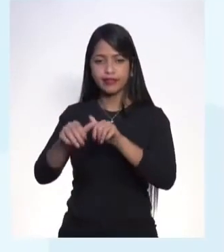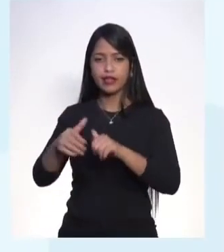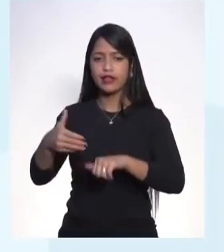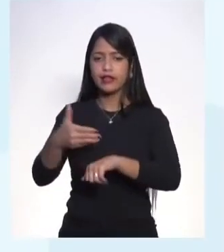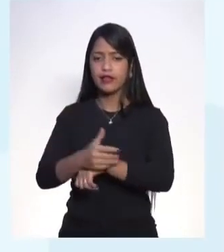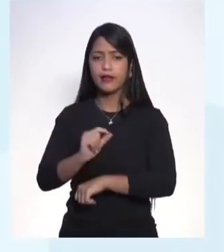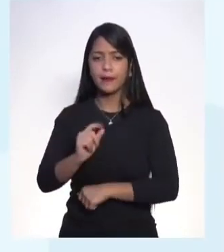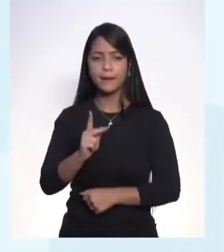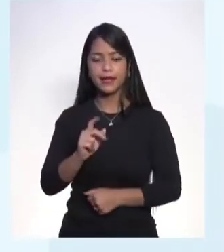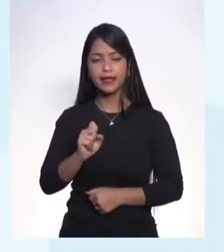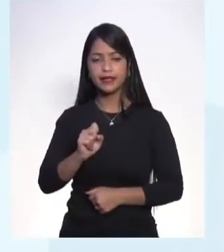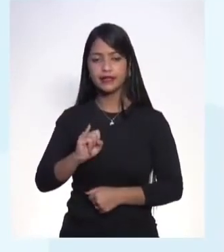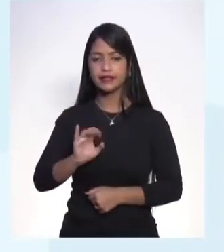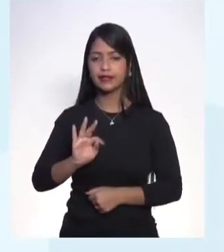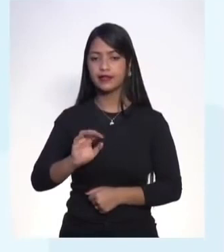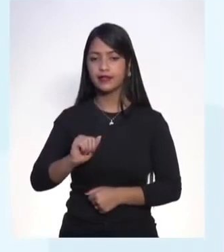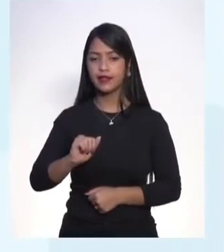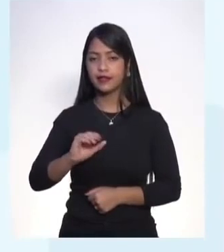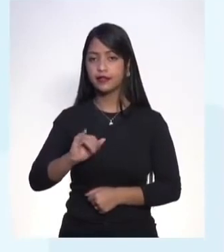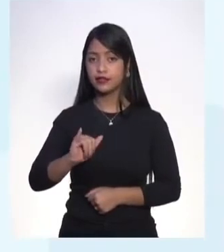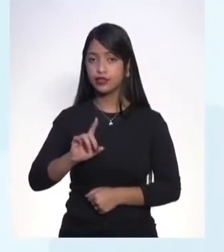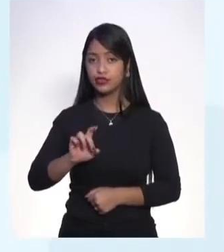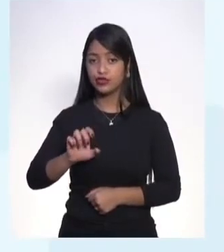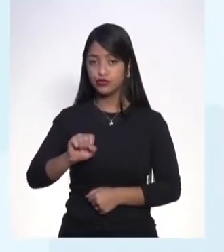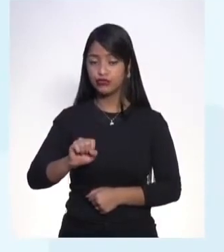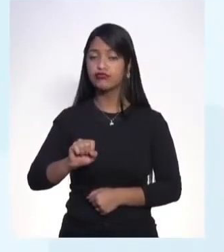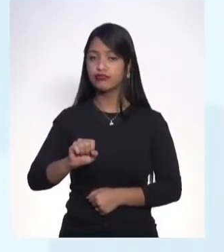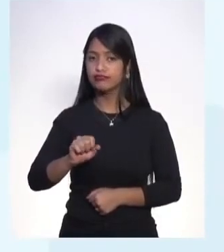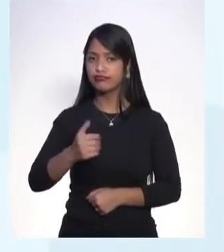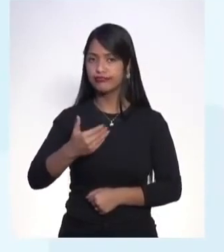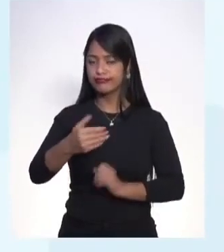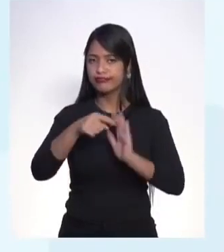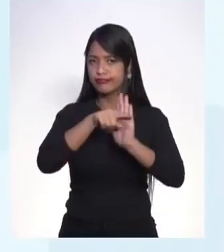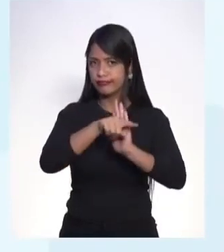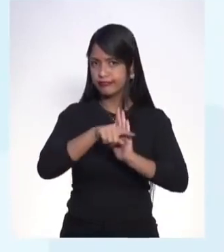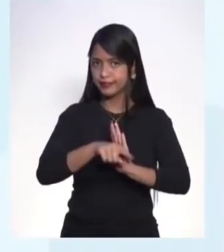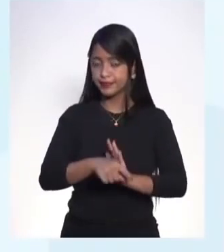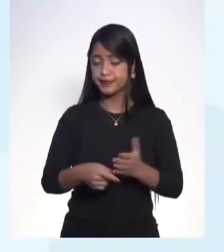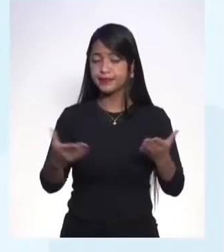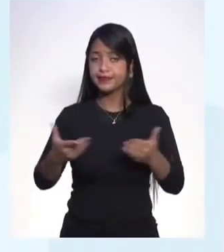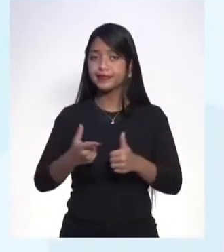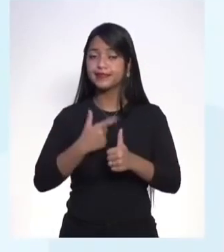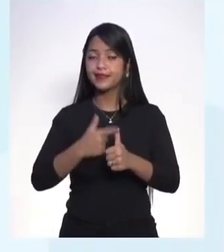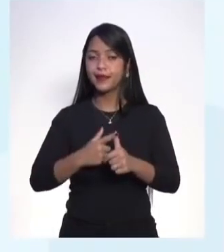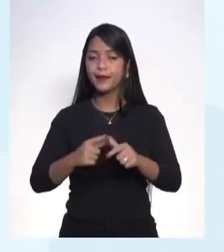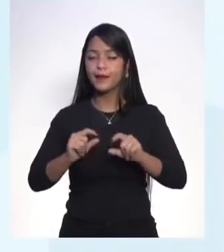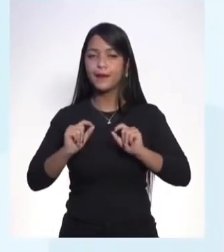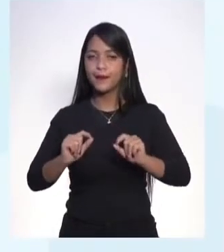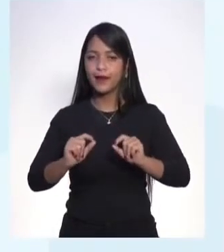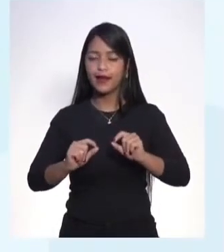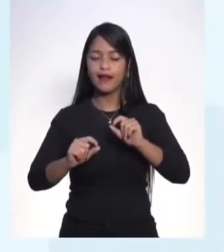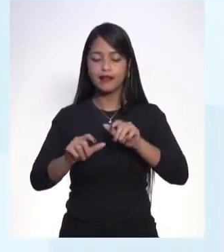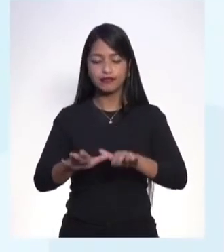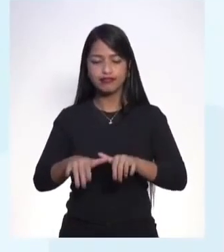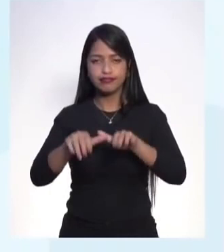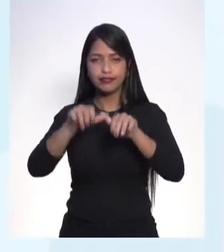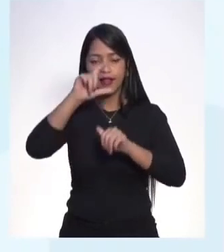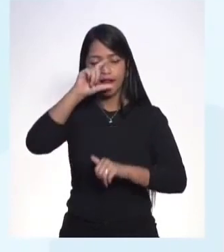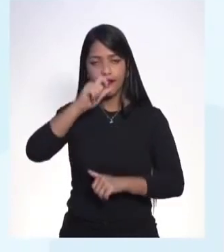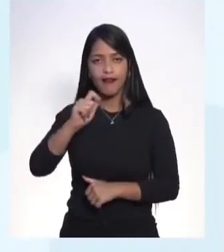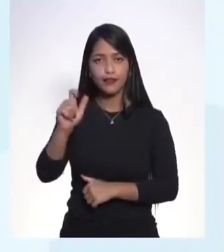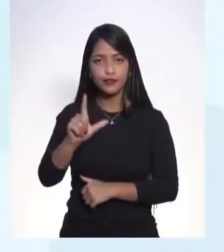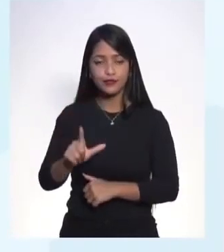psitacídeos serão levadas em conta. A ideia, em um primeiro momento, é manter as ararinhas o mais